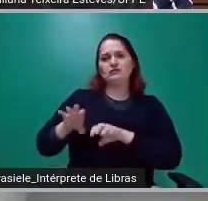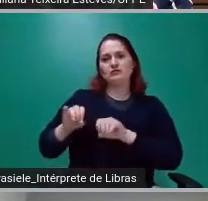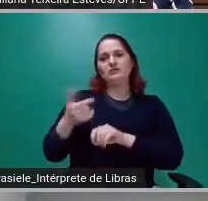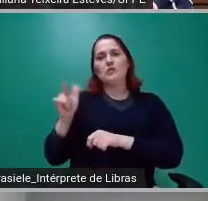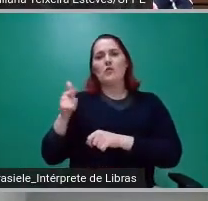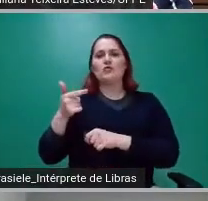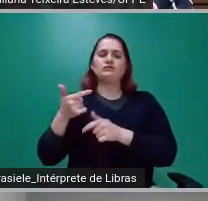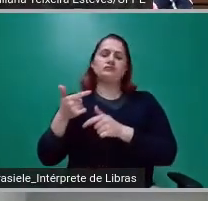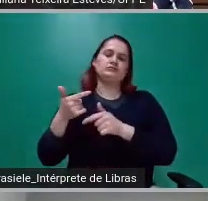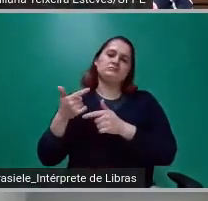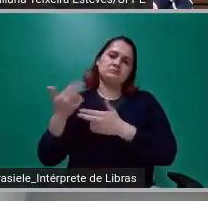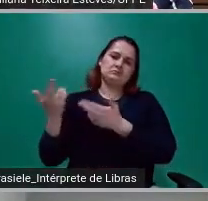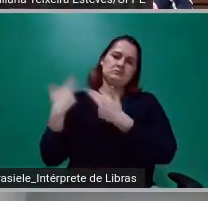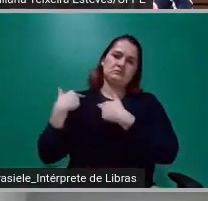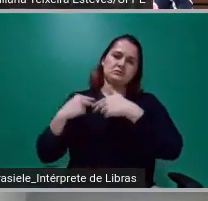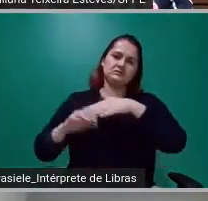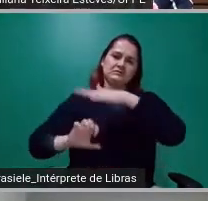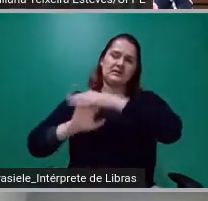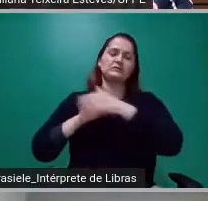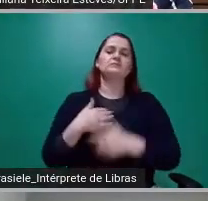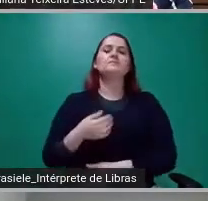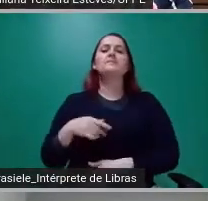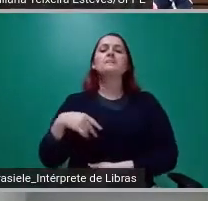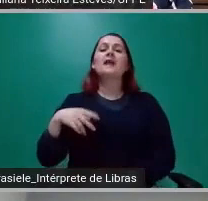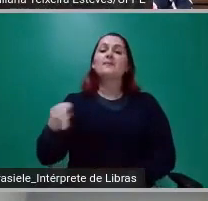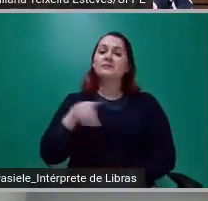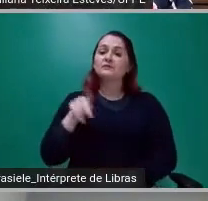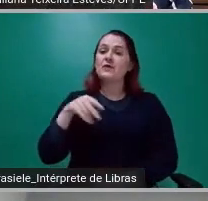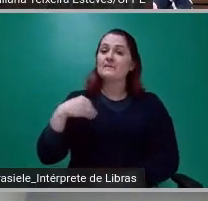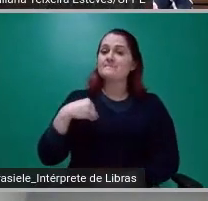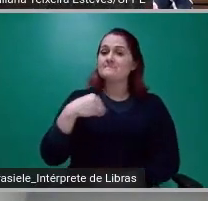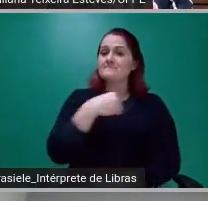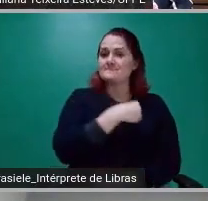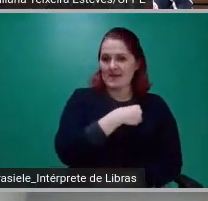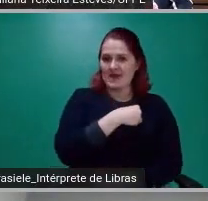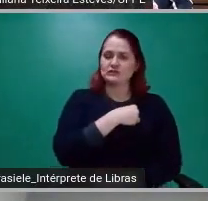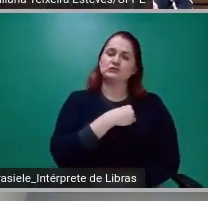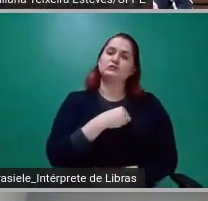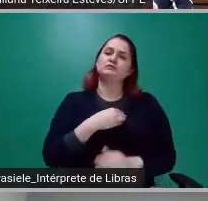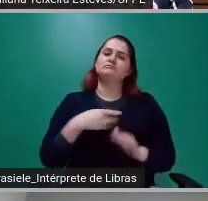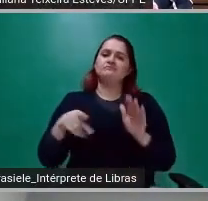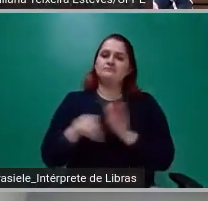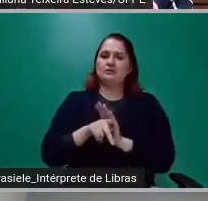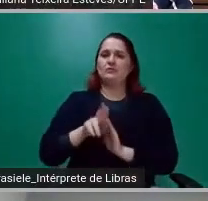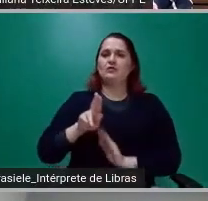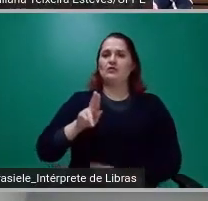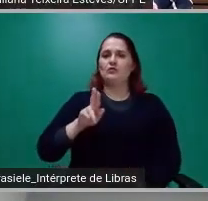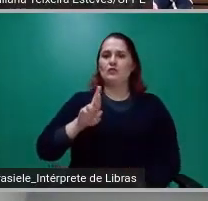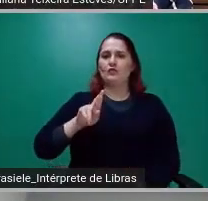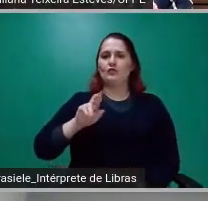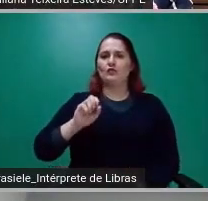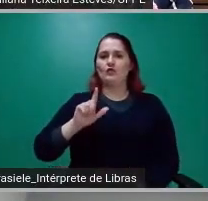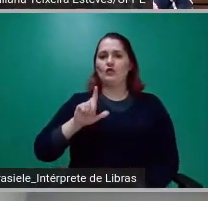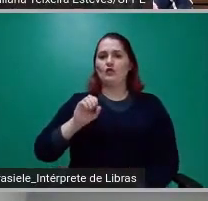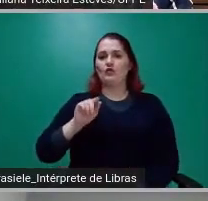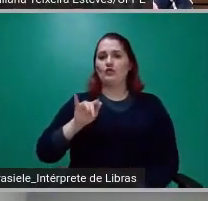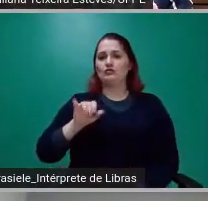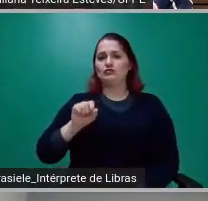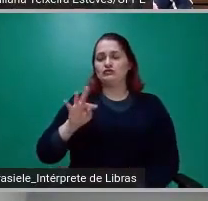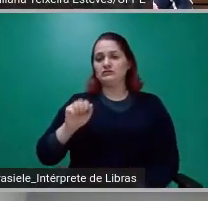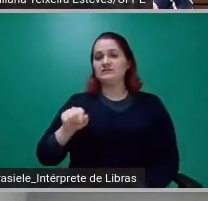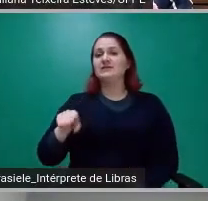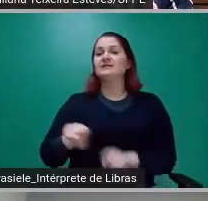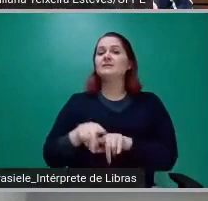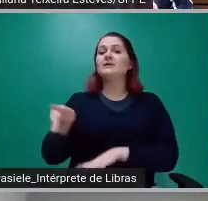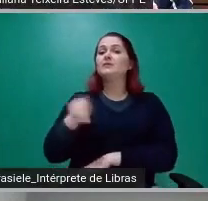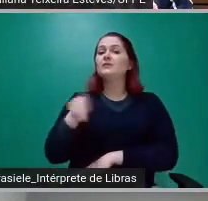médico, urologista, ele é professor doutor do curso de medicina da Universidade Federal do